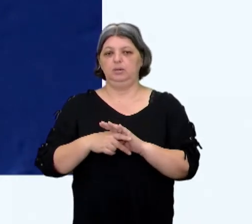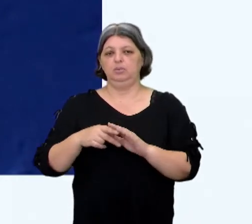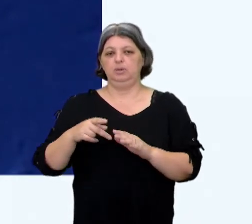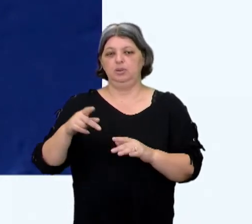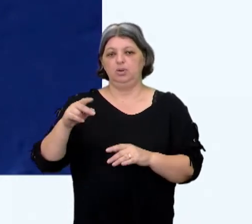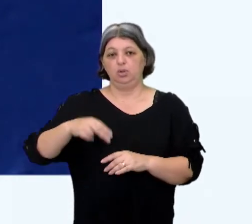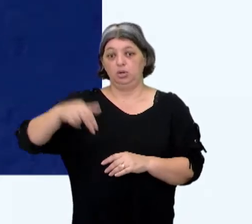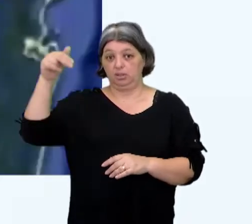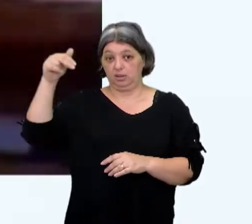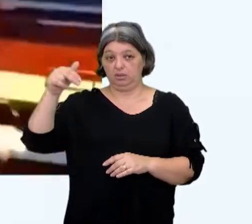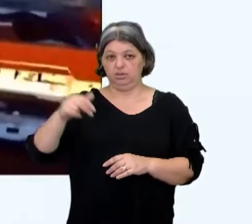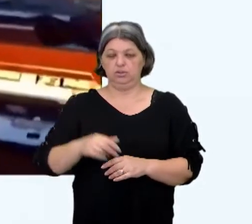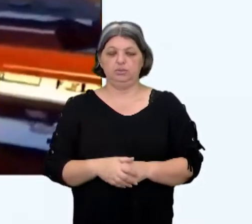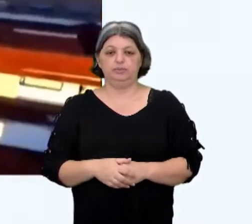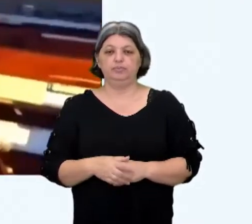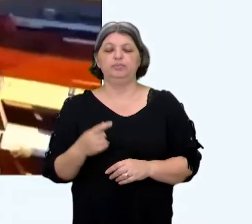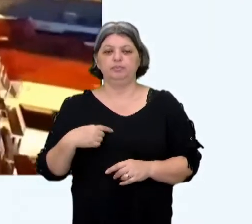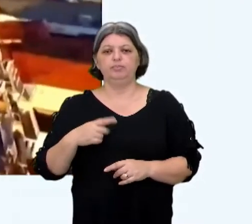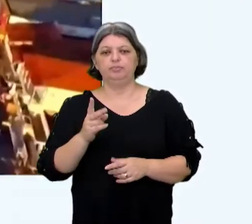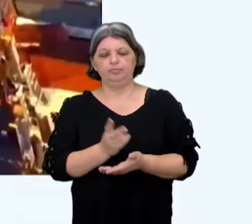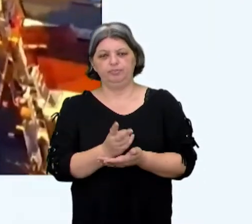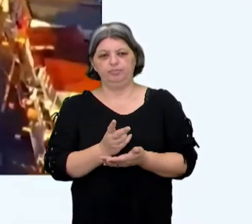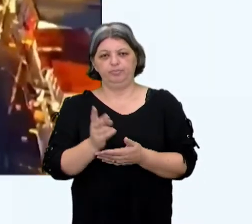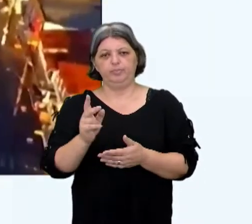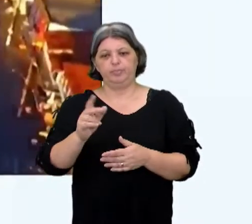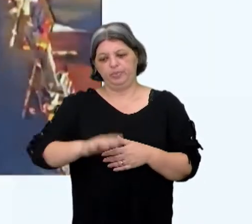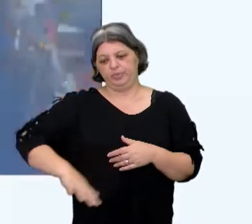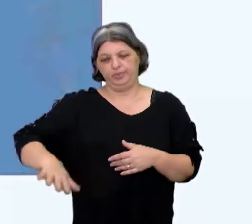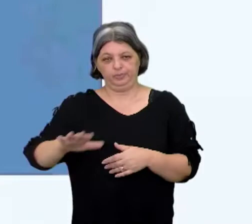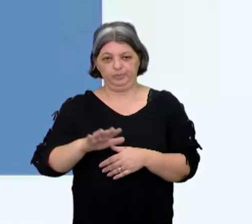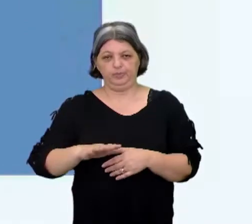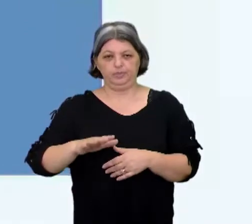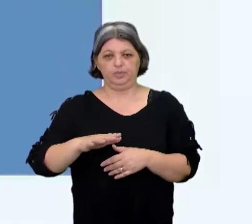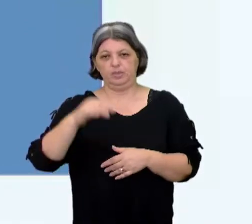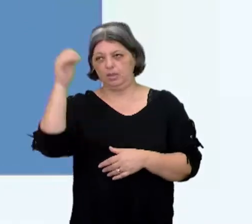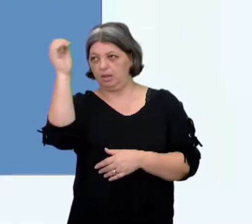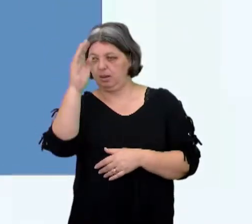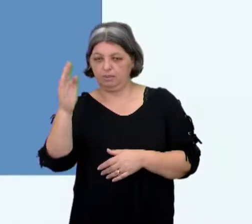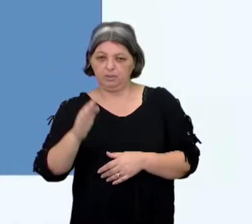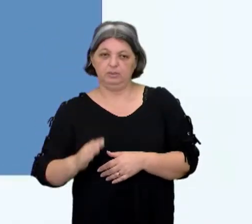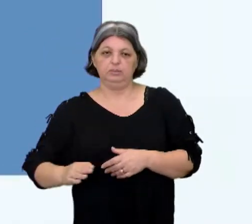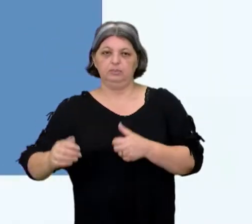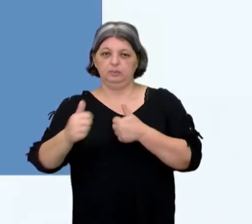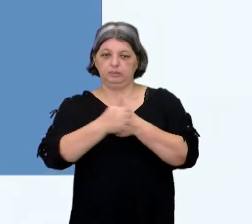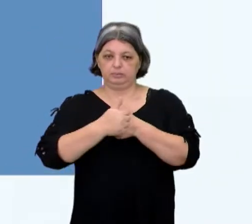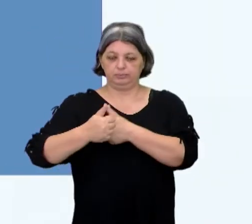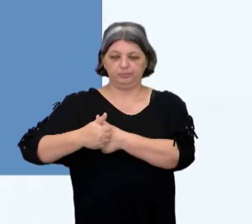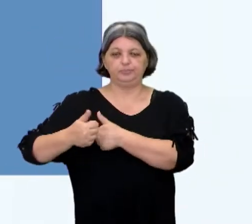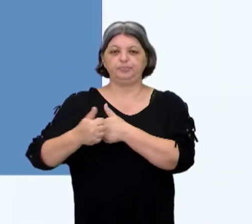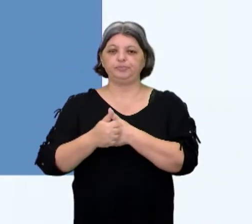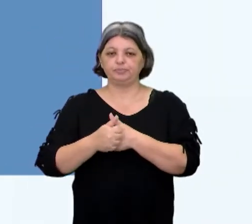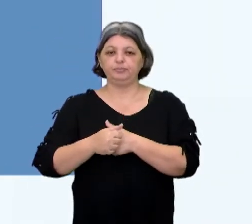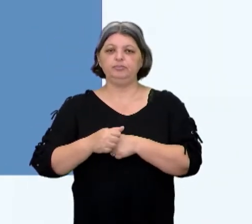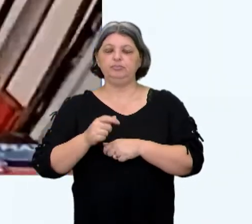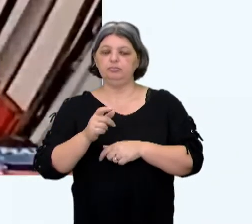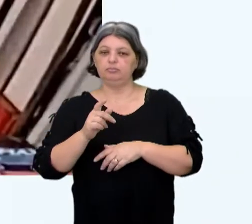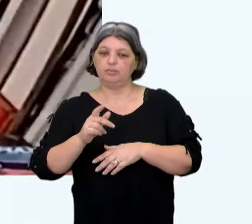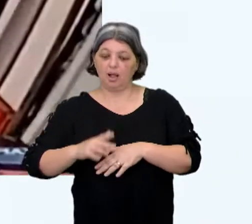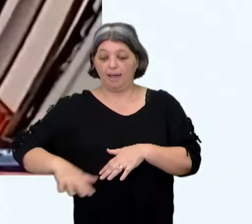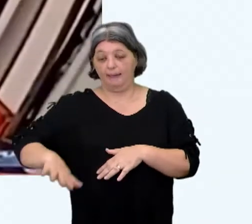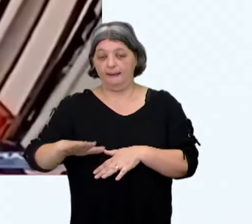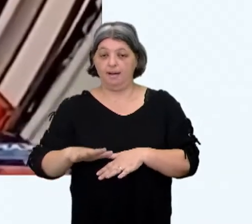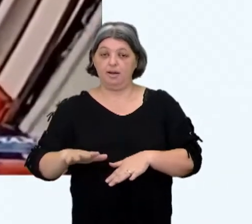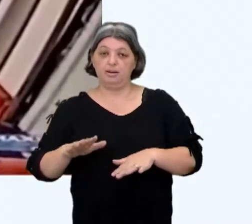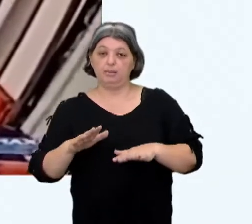Nordeste. Mas apesar do nosso território ser praticamente todo localizado em uma área mais estável, os tremores